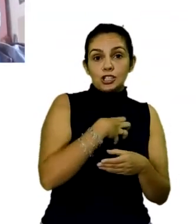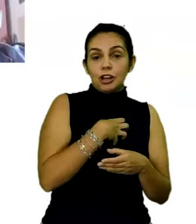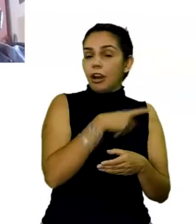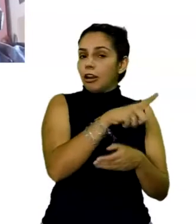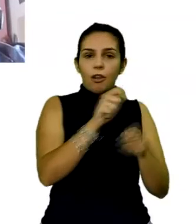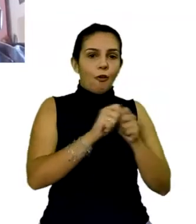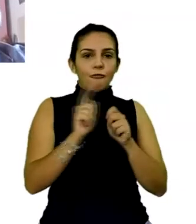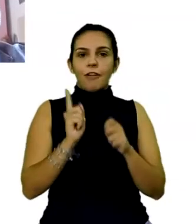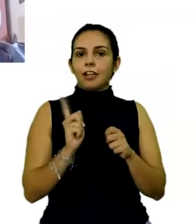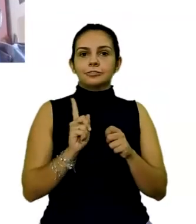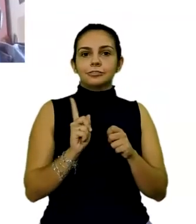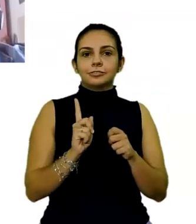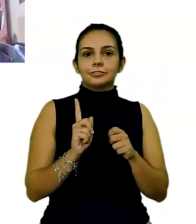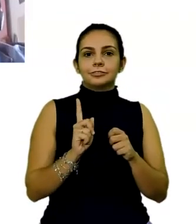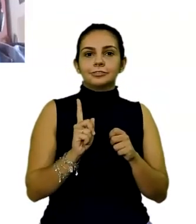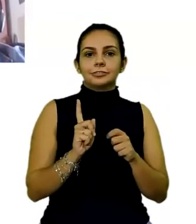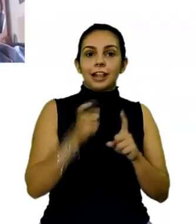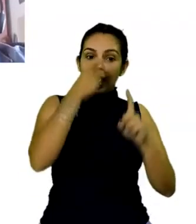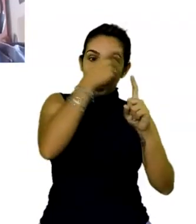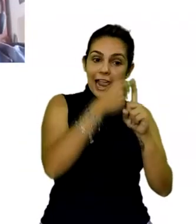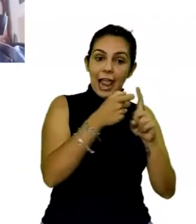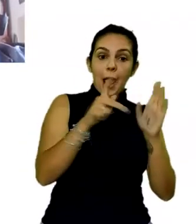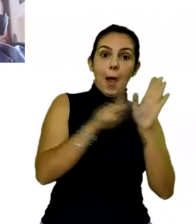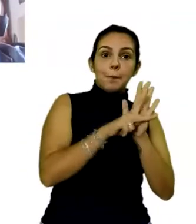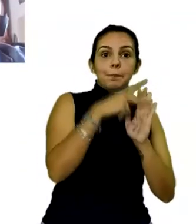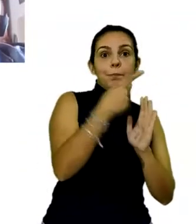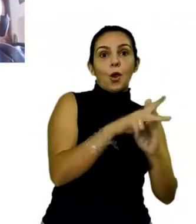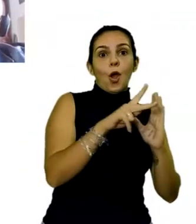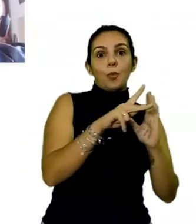simplesmente ele não faz, não é da personalidade dele.